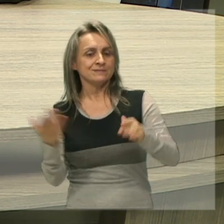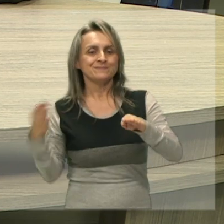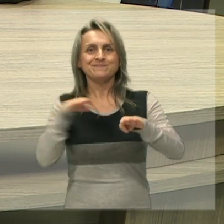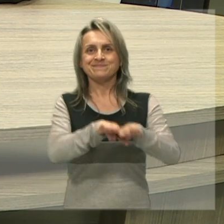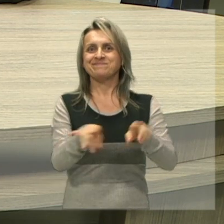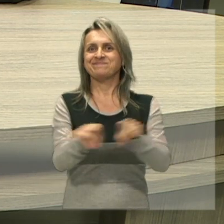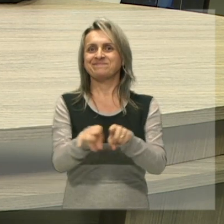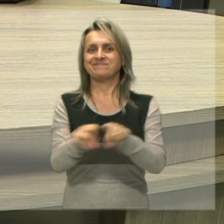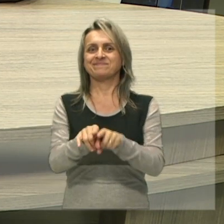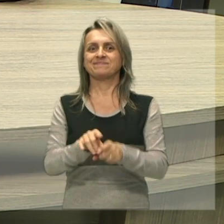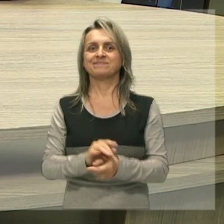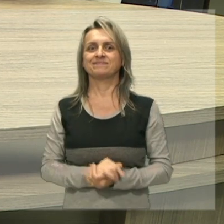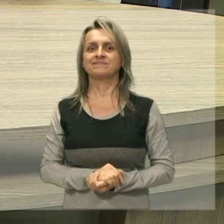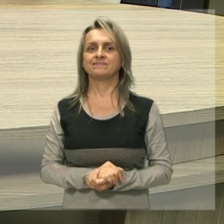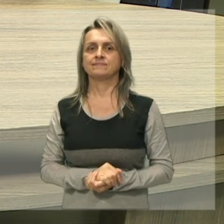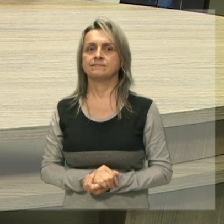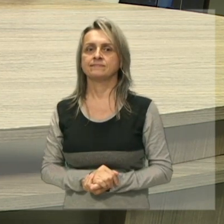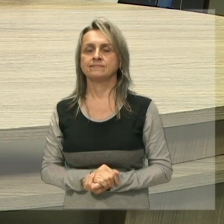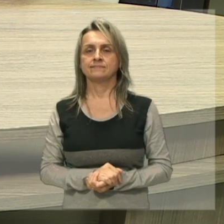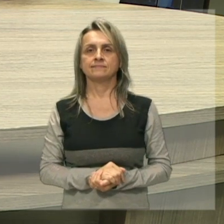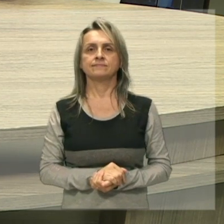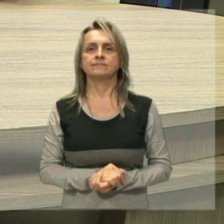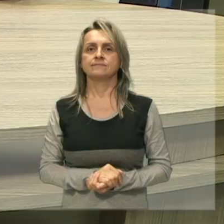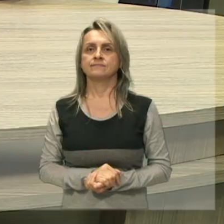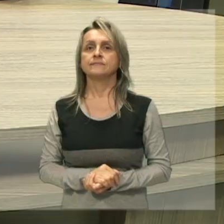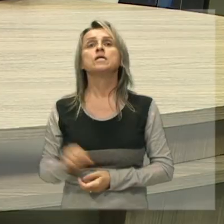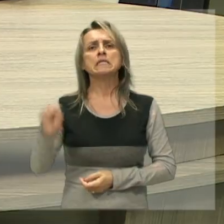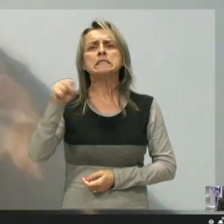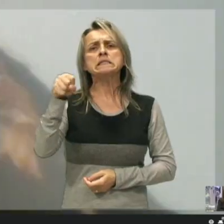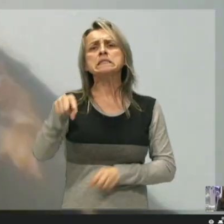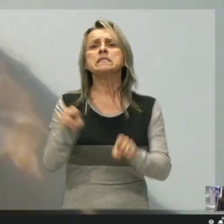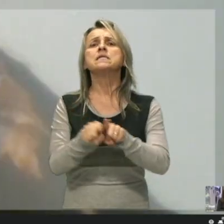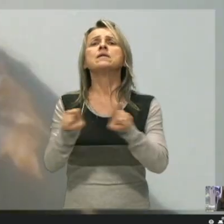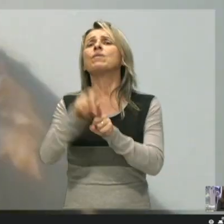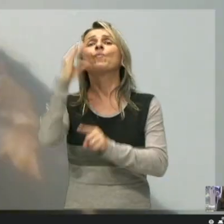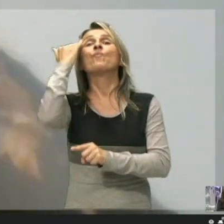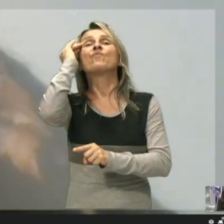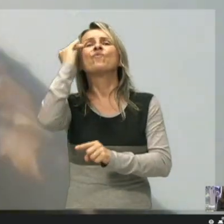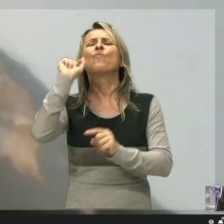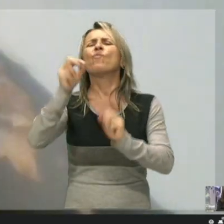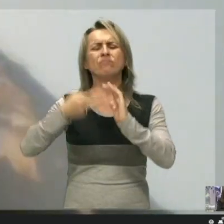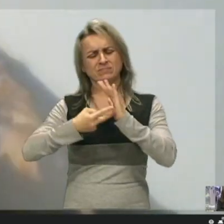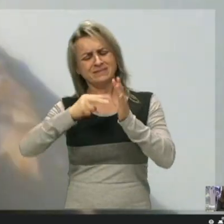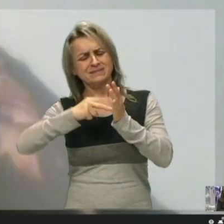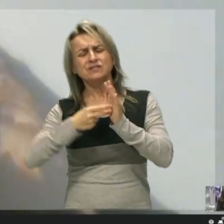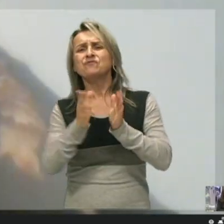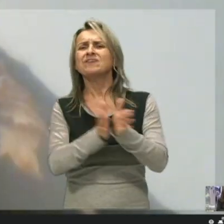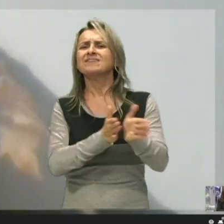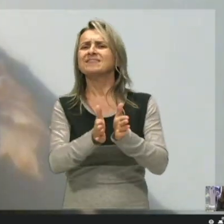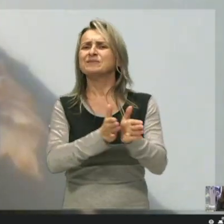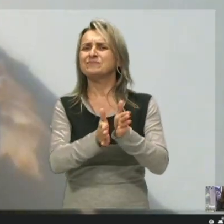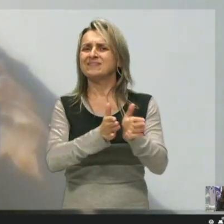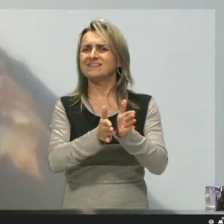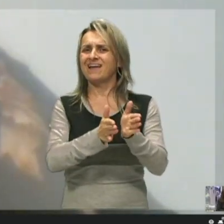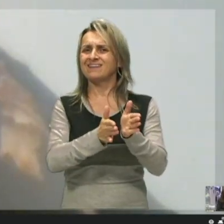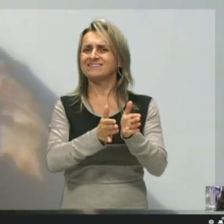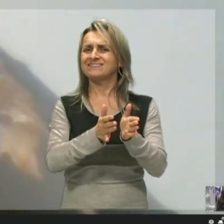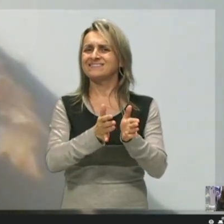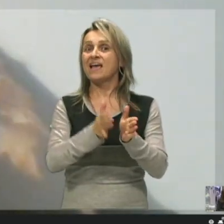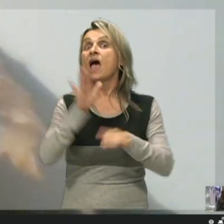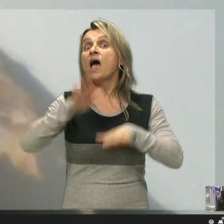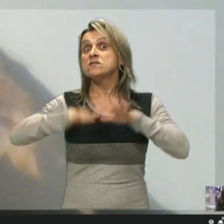E o entendimento da acessibilidade, porque às vezes eu sou engenheiro, eu faço uma rampa, mas eu não me atento. Os banheiros da